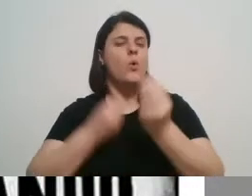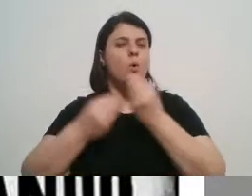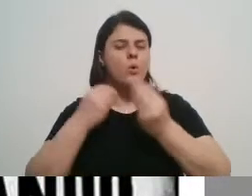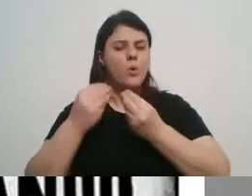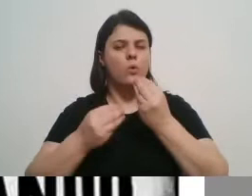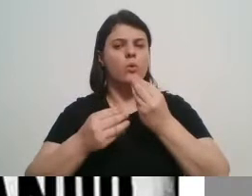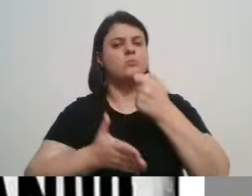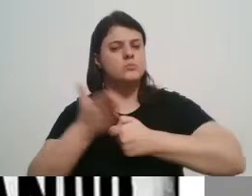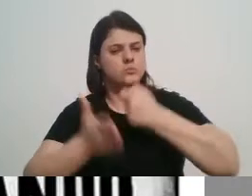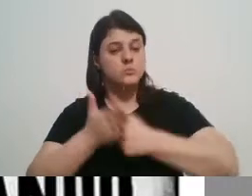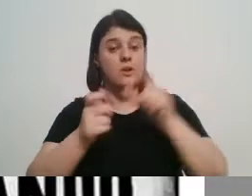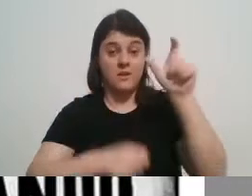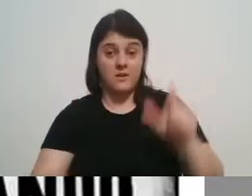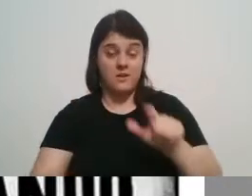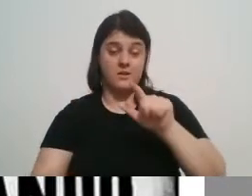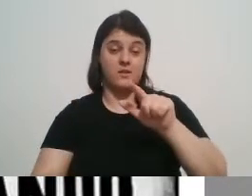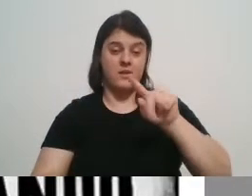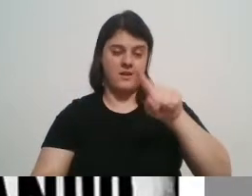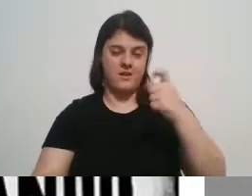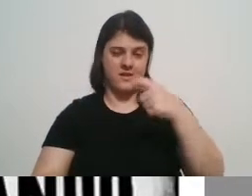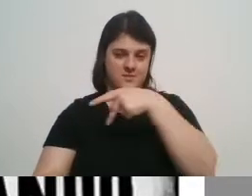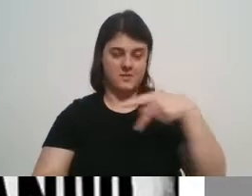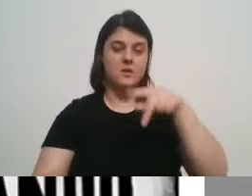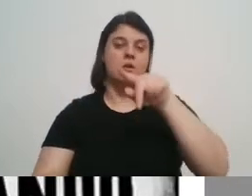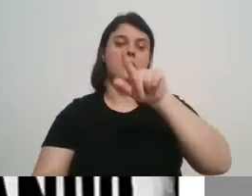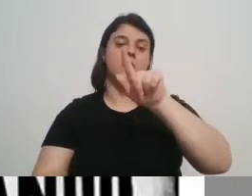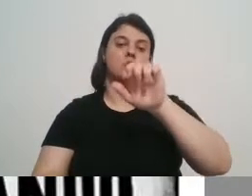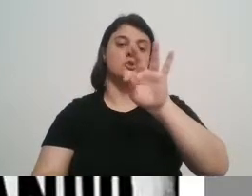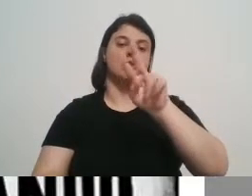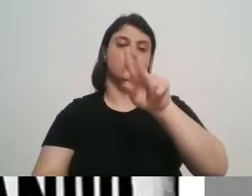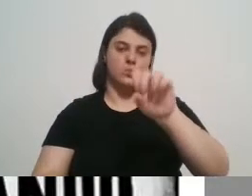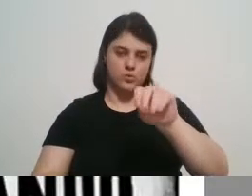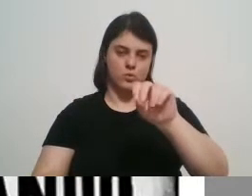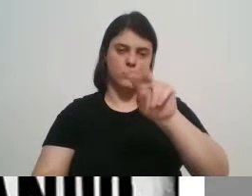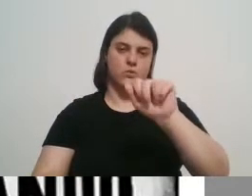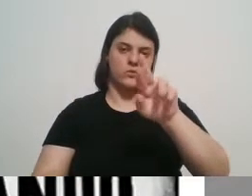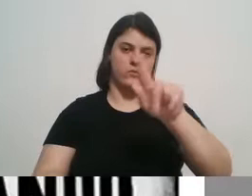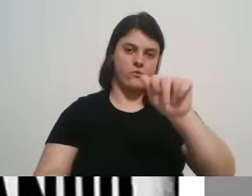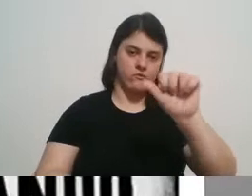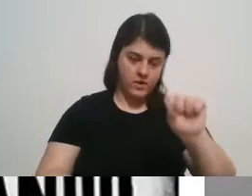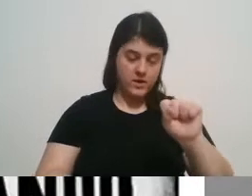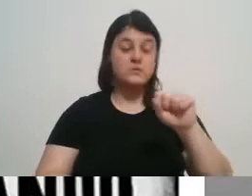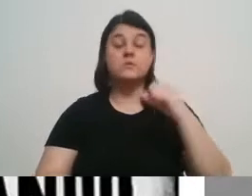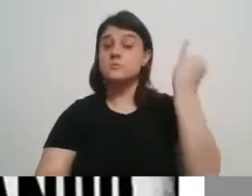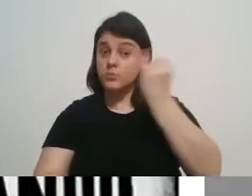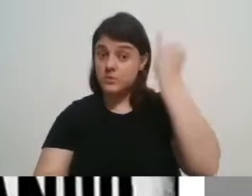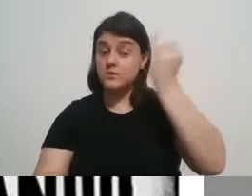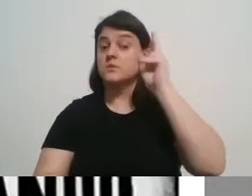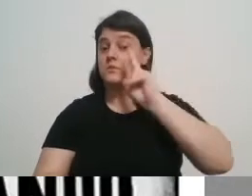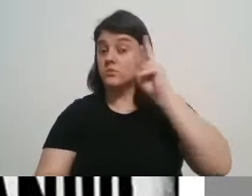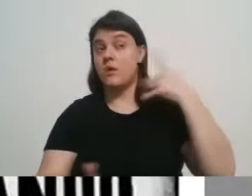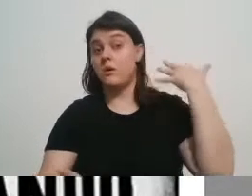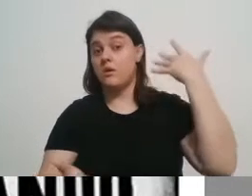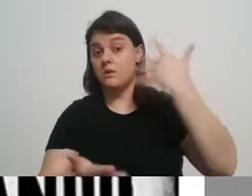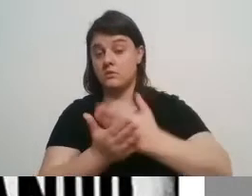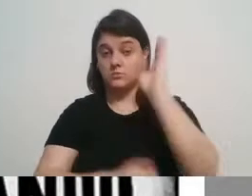do Getúlio Vargas, e ele vai ser um jornal que vai ter um papel muito importante na história da imprensa brasileira, sobretudo